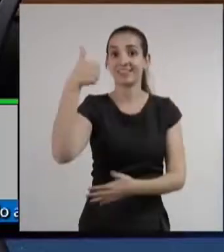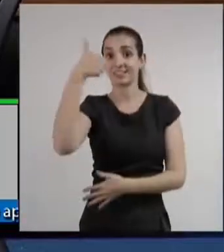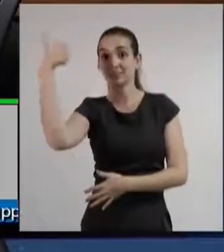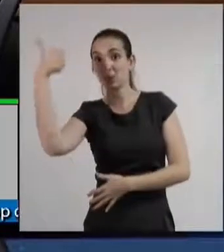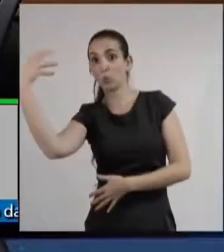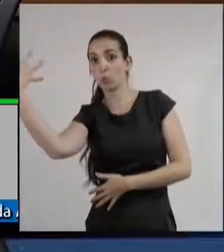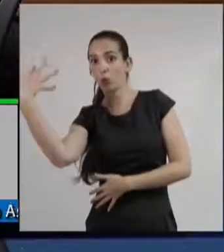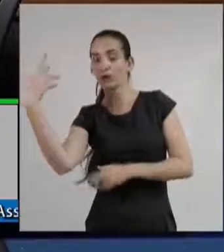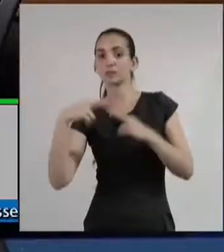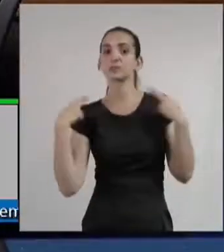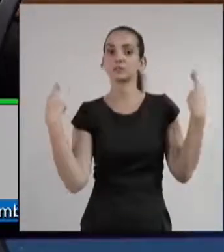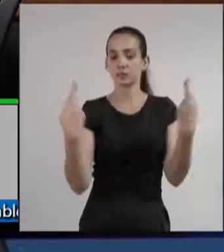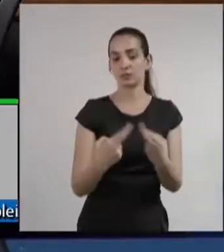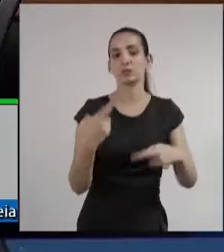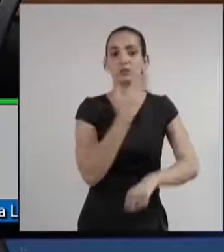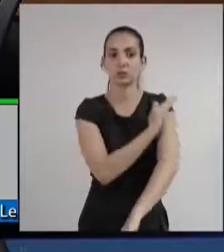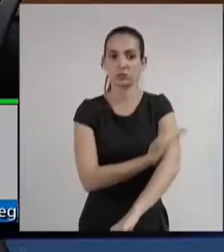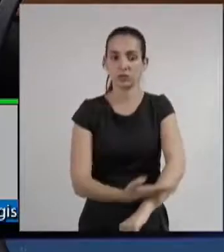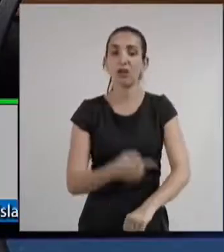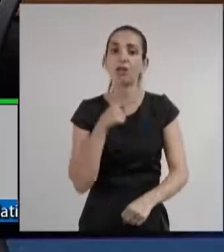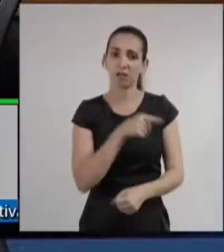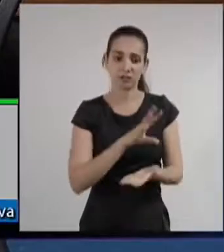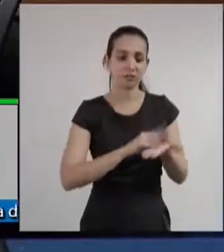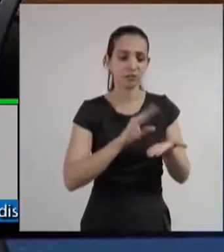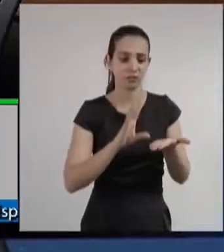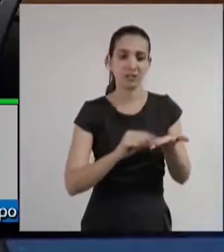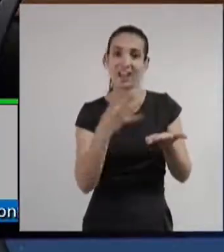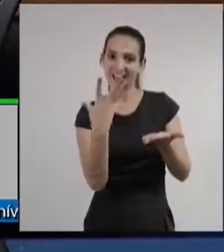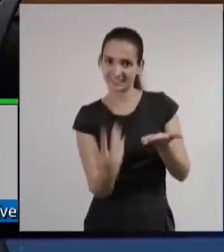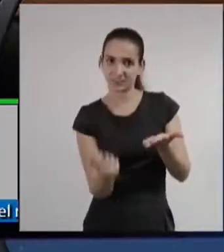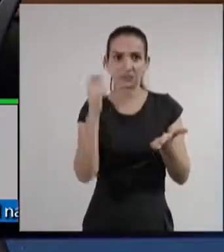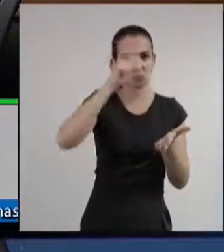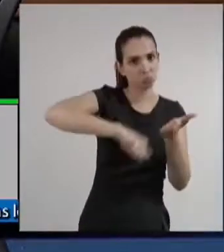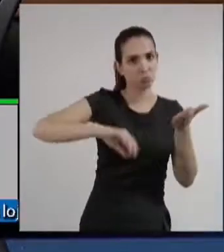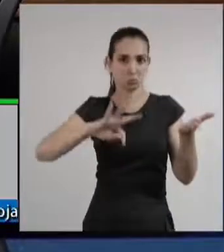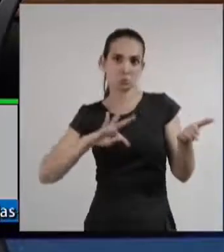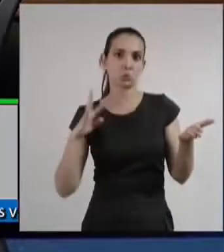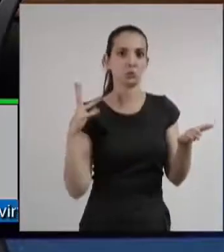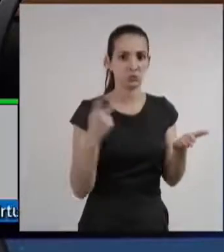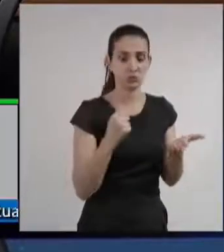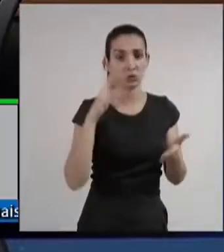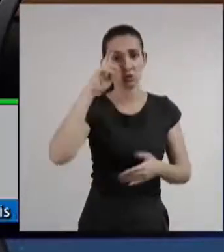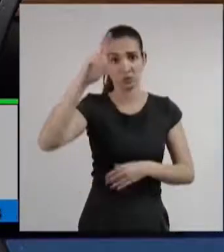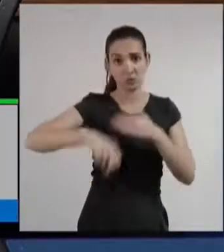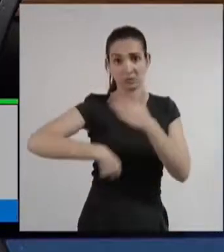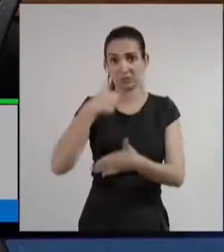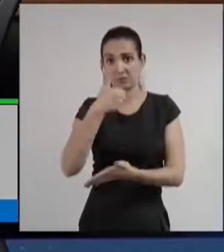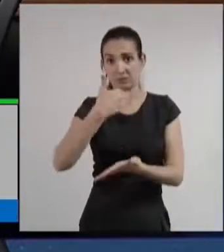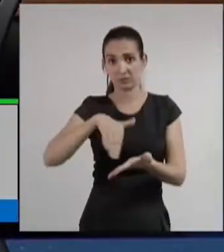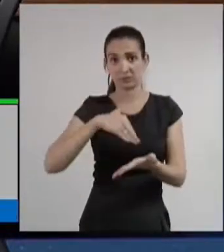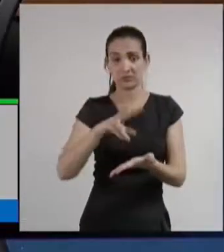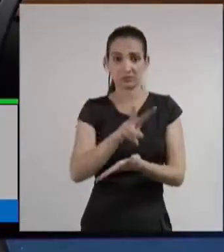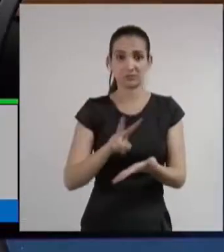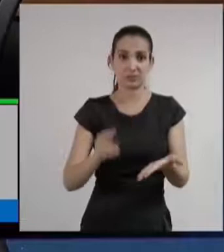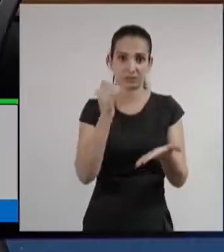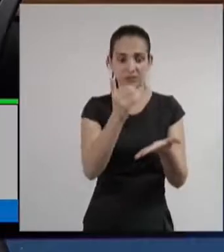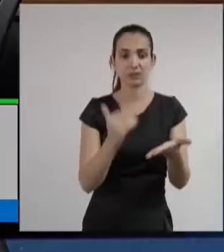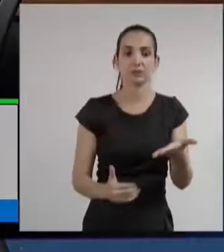114ª sessão ordinária, foi a mesma aprovada. Pelo senhor primeiro secretário foram lidos os seguintes